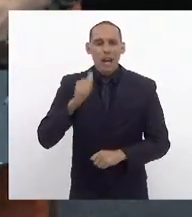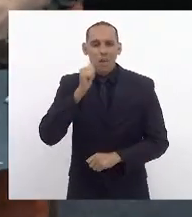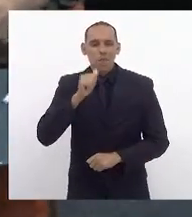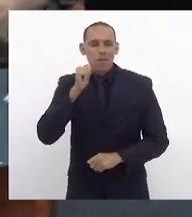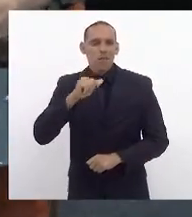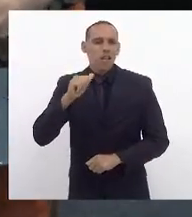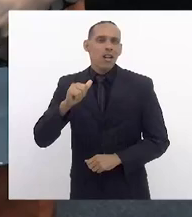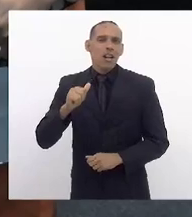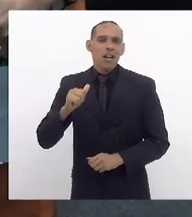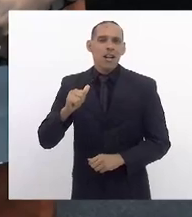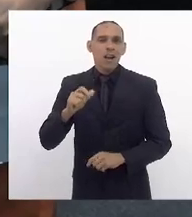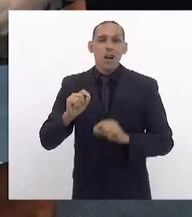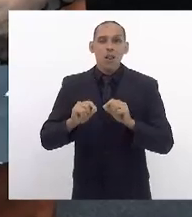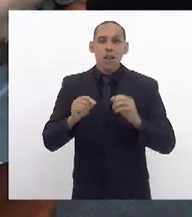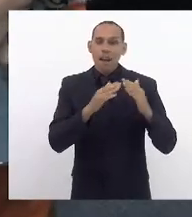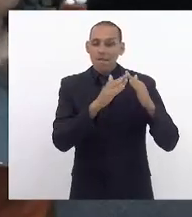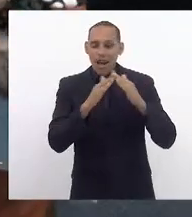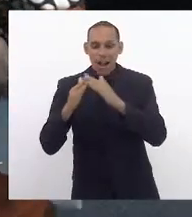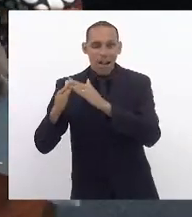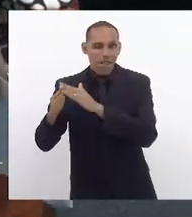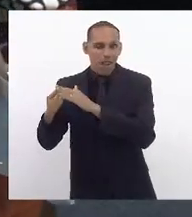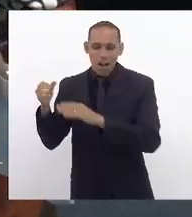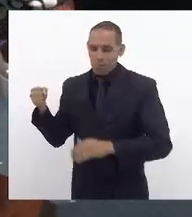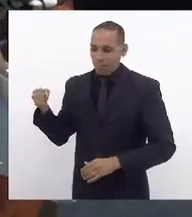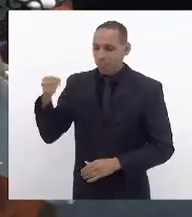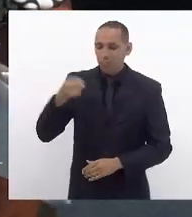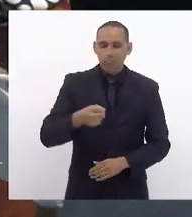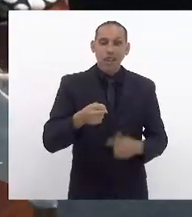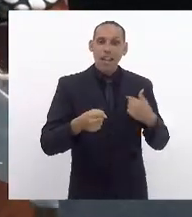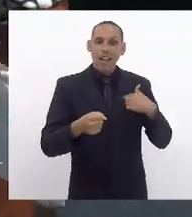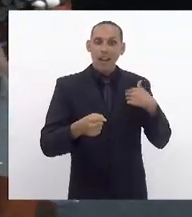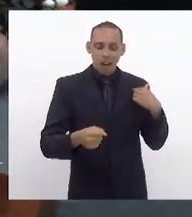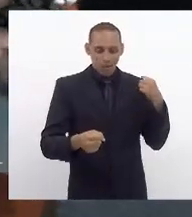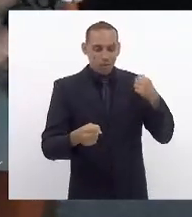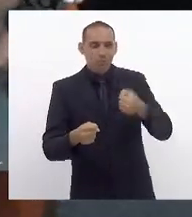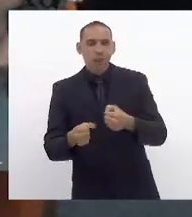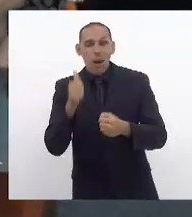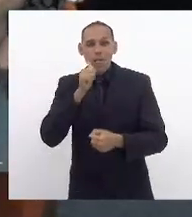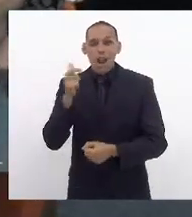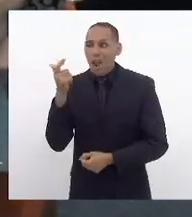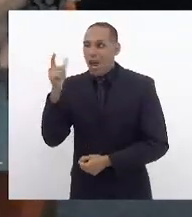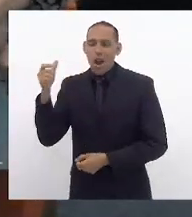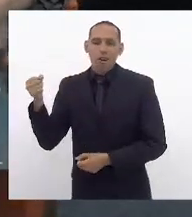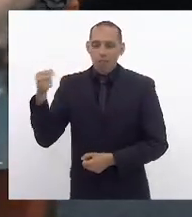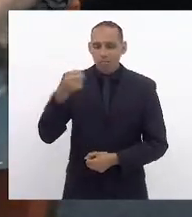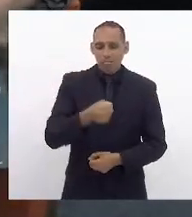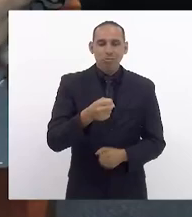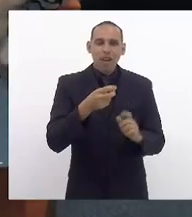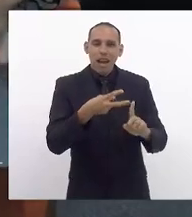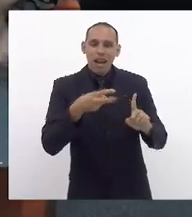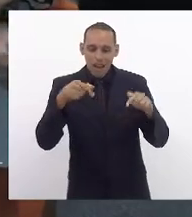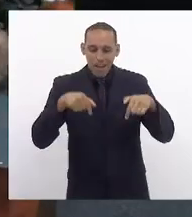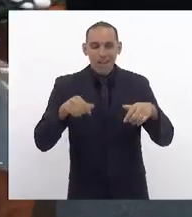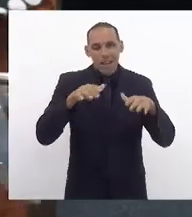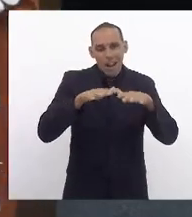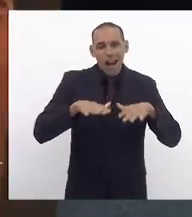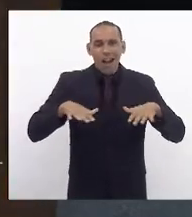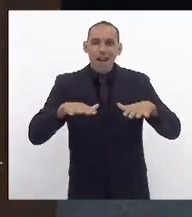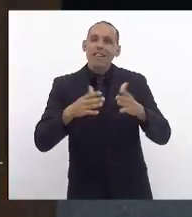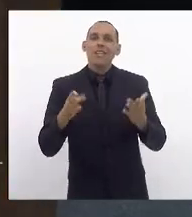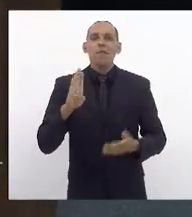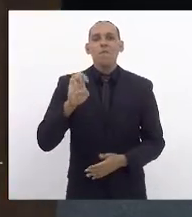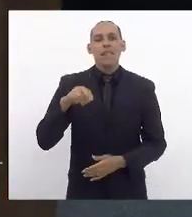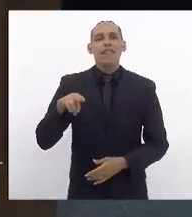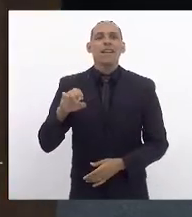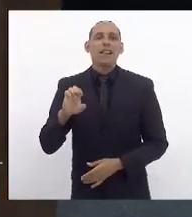pretas, vindas da favela, como Benedita, como eu, e tantas outras mulheres, de ser reconhecida nesse espaço. Então, Benedita,